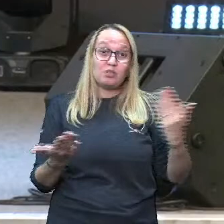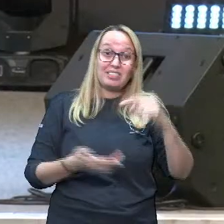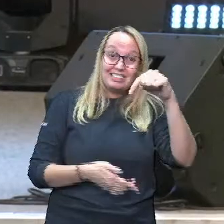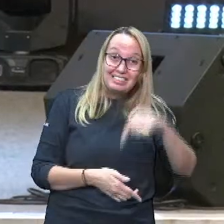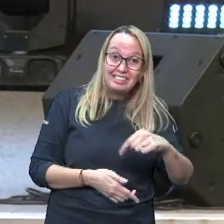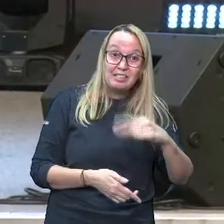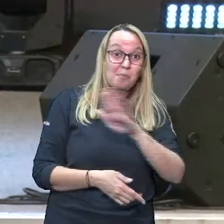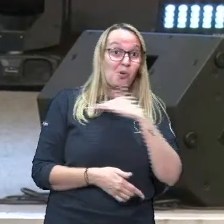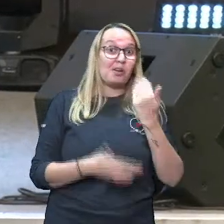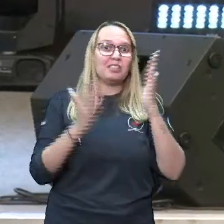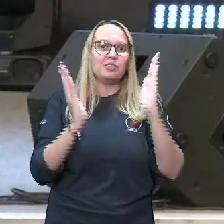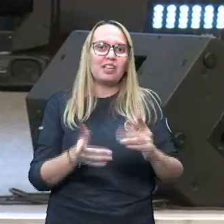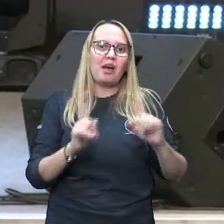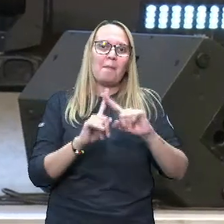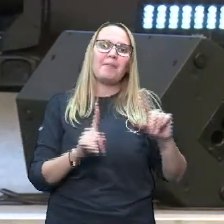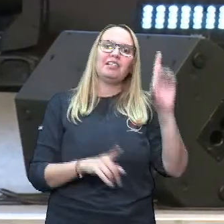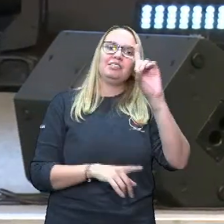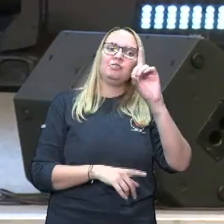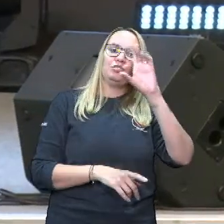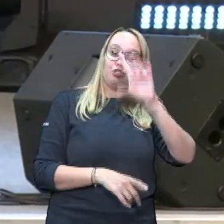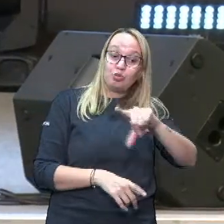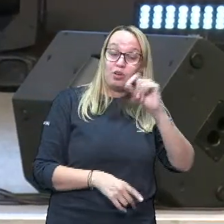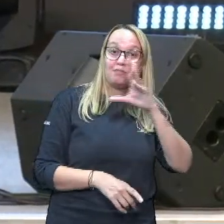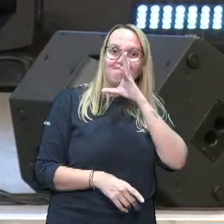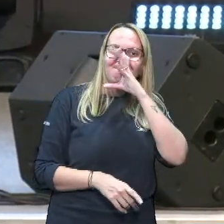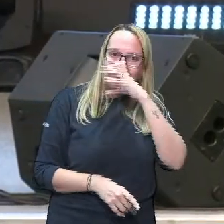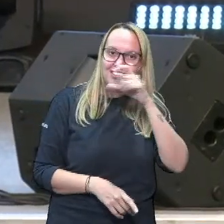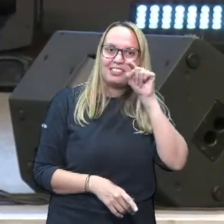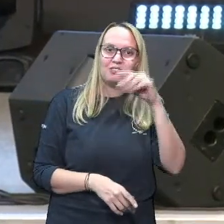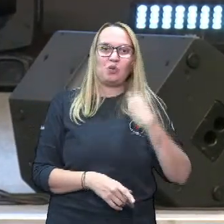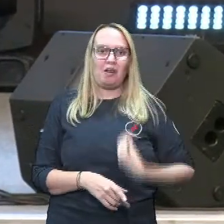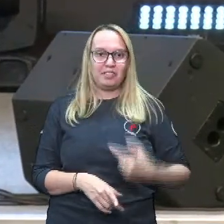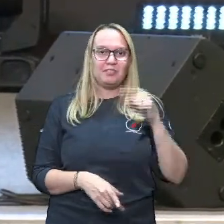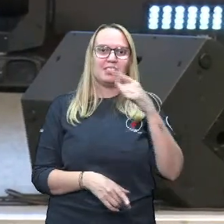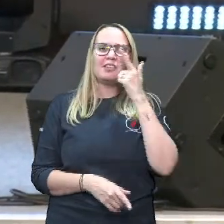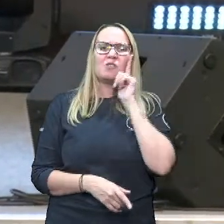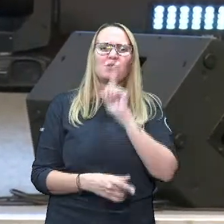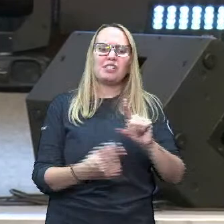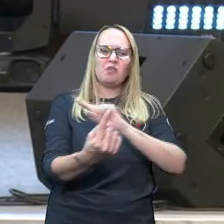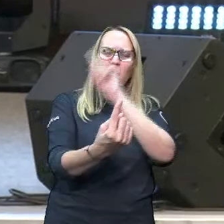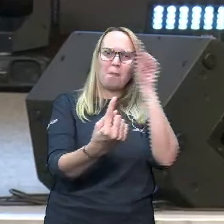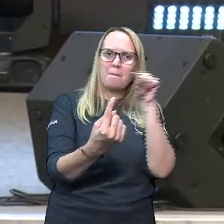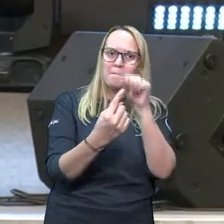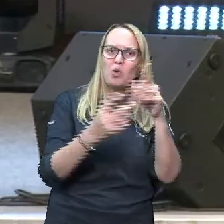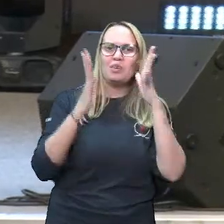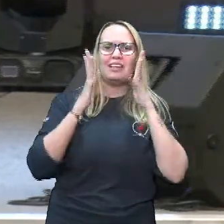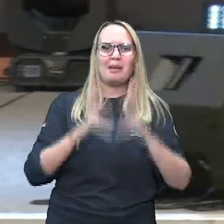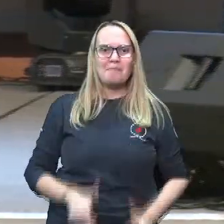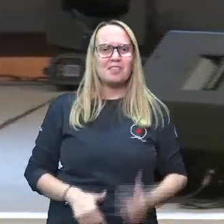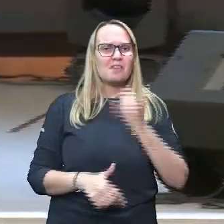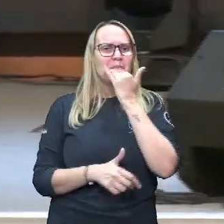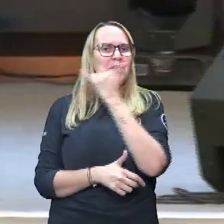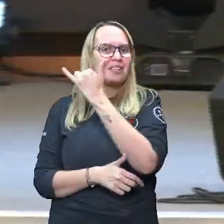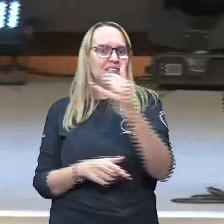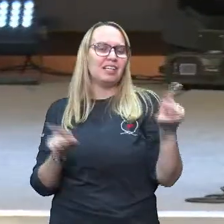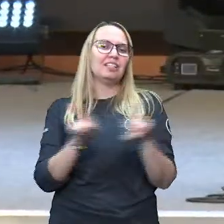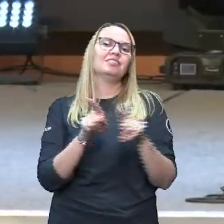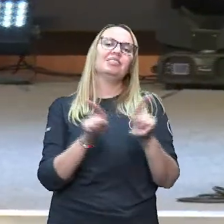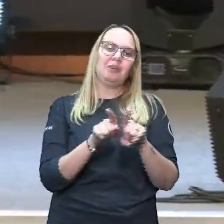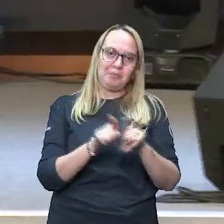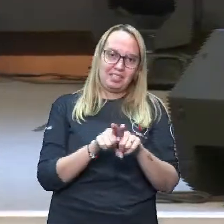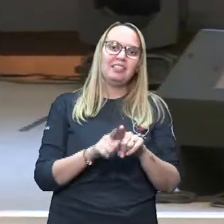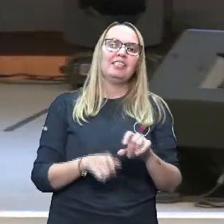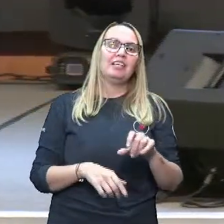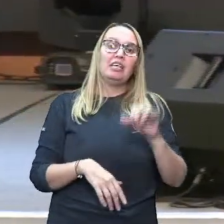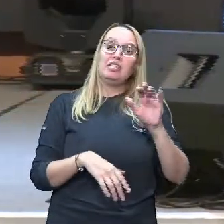porque Deus decidiu insistir em você, você chegou, foi lá, lavado, foi remido, perdoado, e apesar de